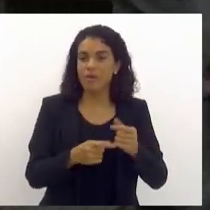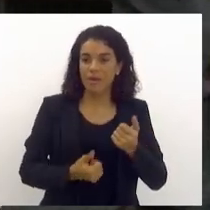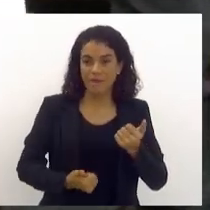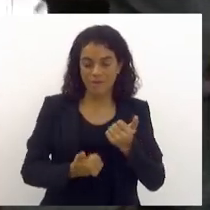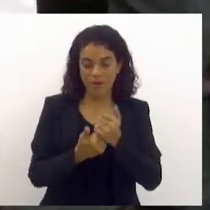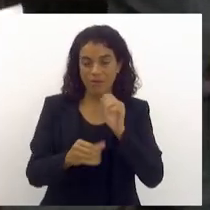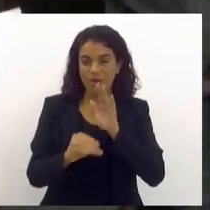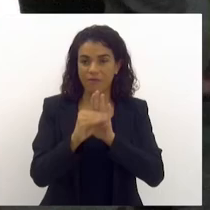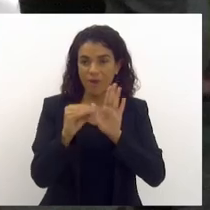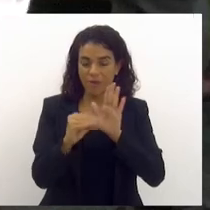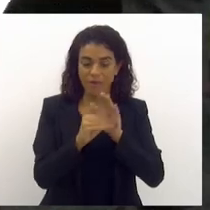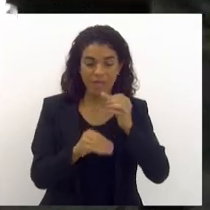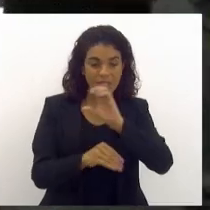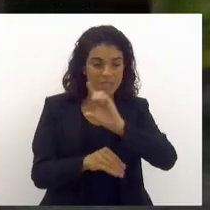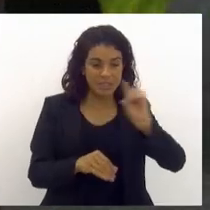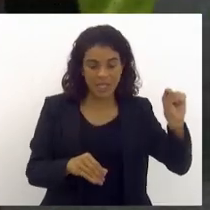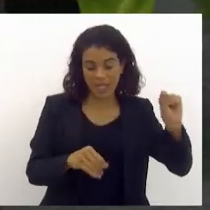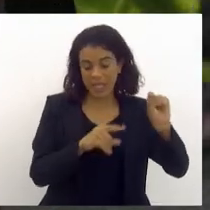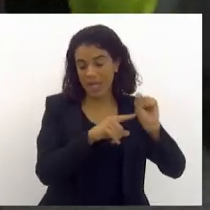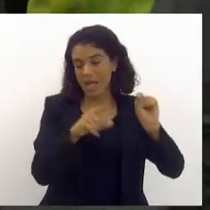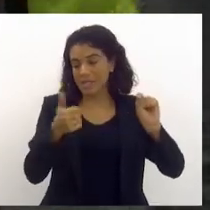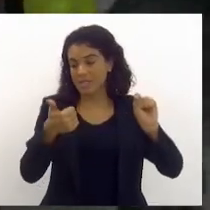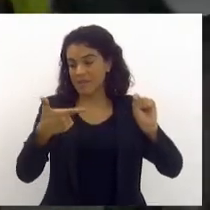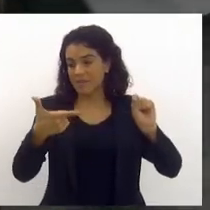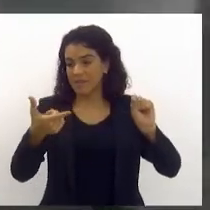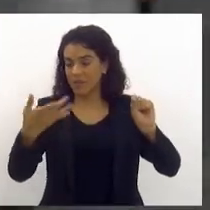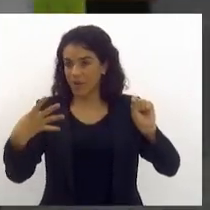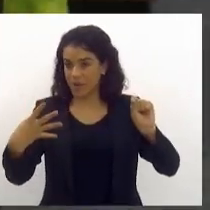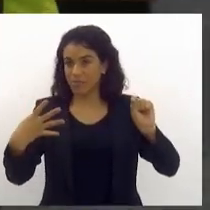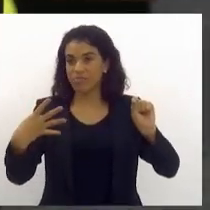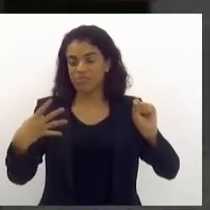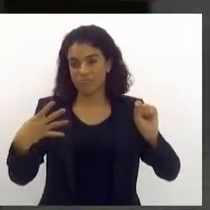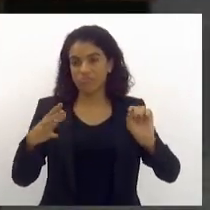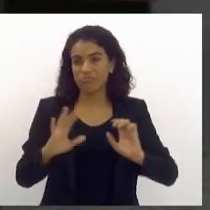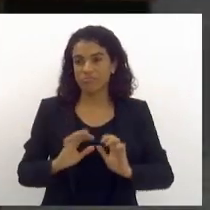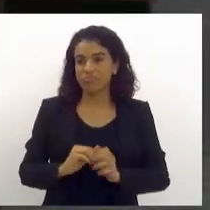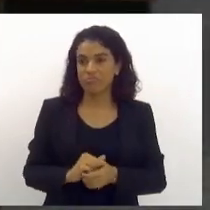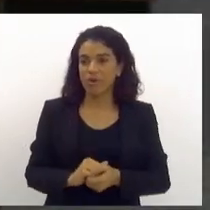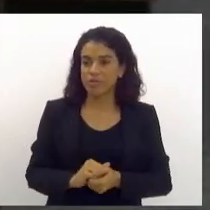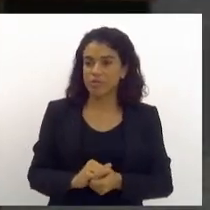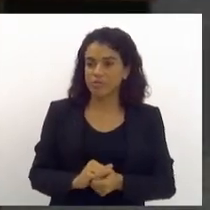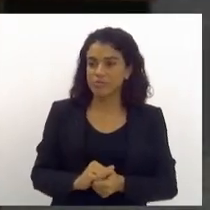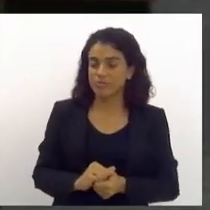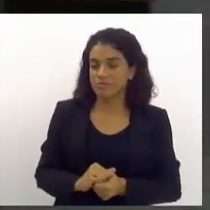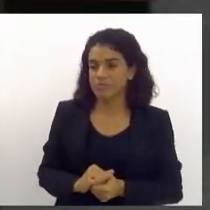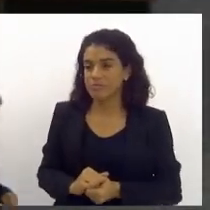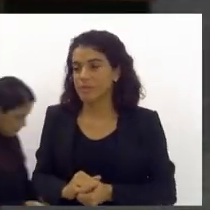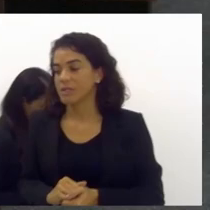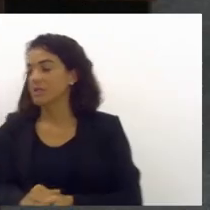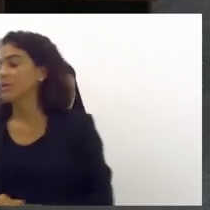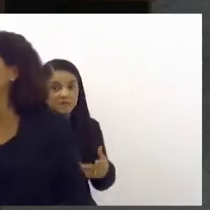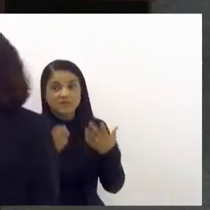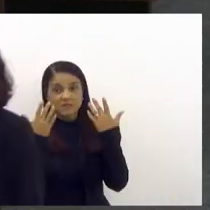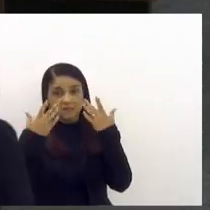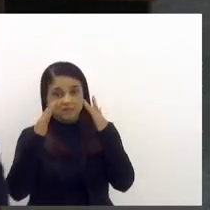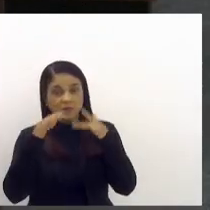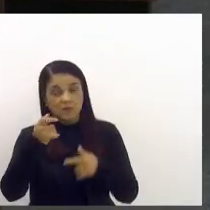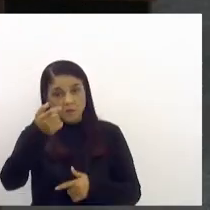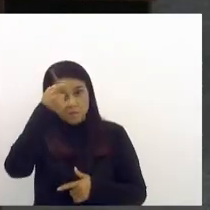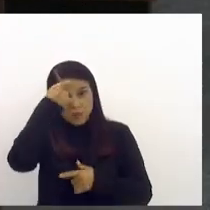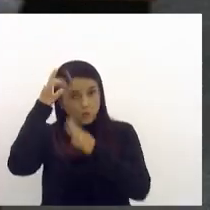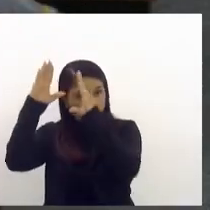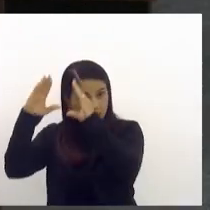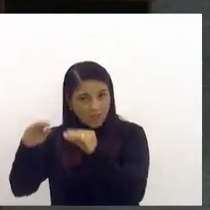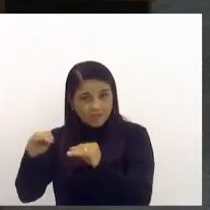às emendas de 100 a 124. Novamente, saudando a maturidade que a Casa demonstrou nesses últimos dias